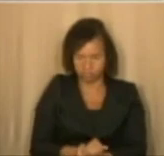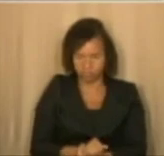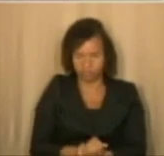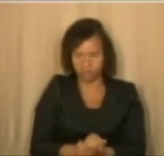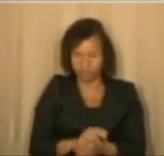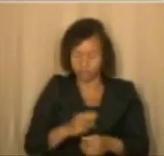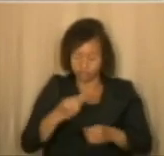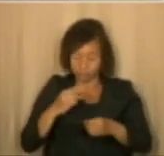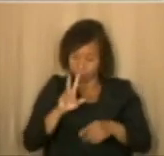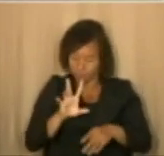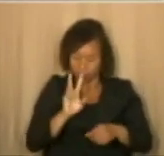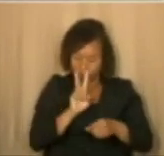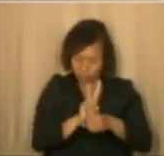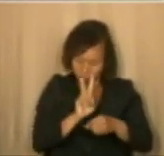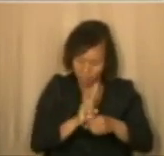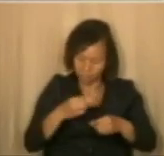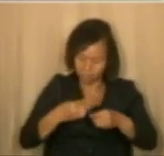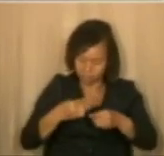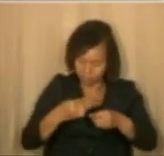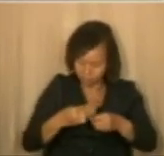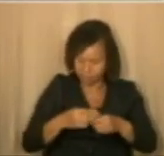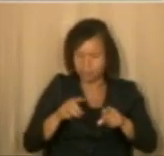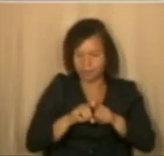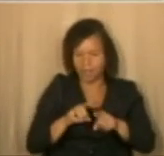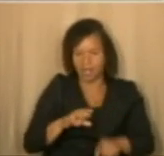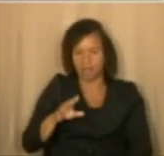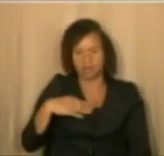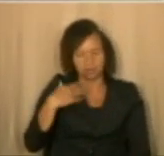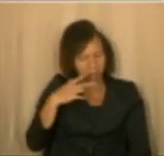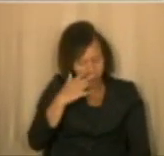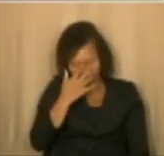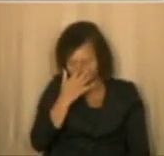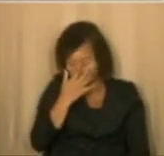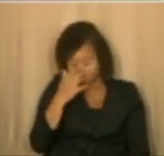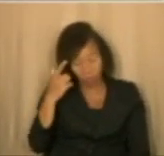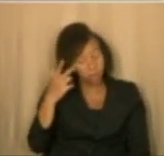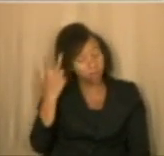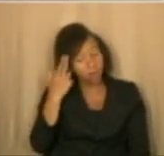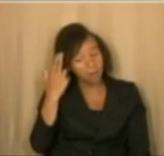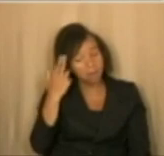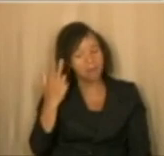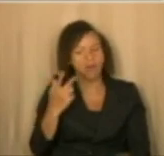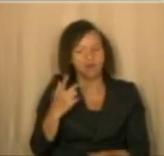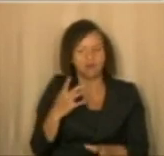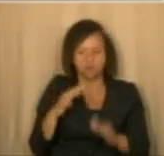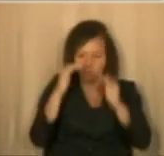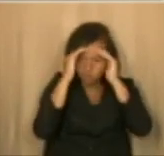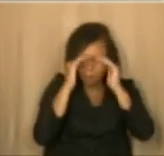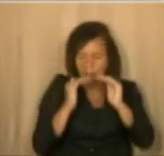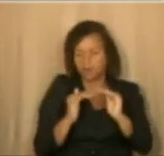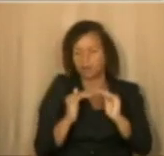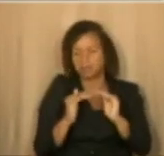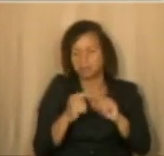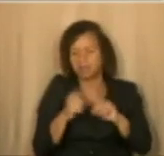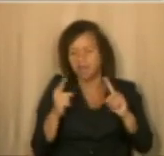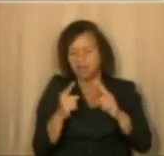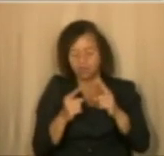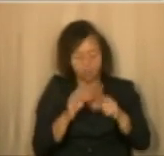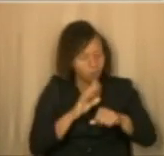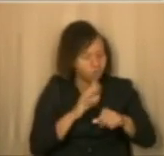Ele é guarda municipal, inspetor da guarda, exerce as suas atribuições com maestria, mas ele encontra